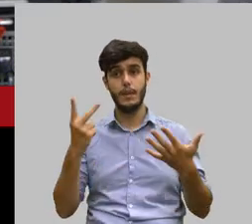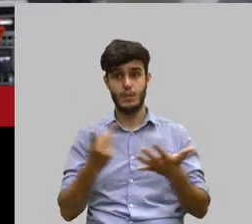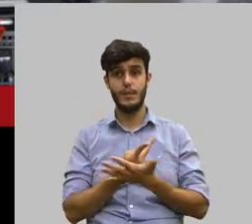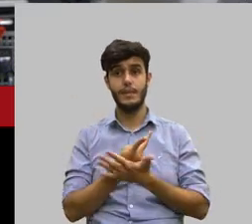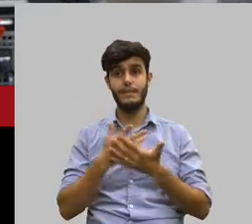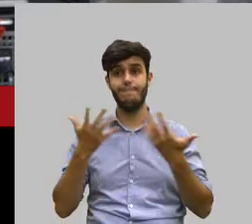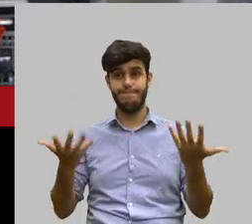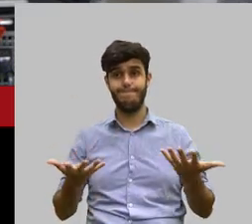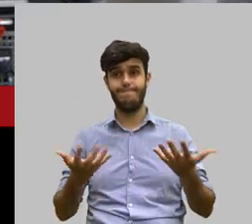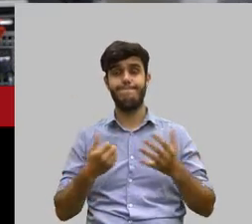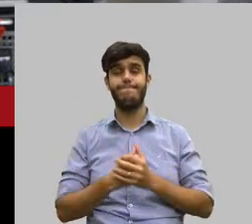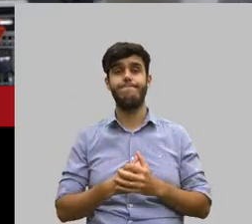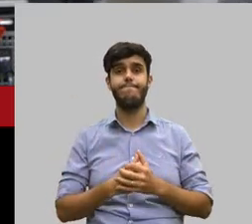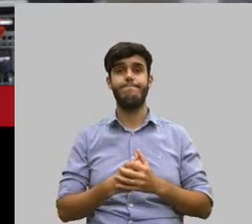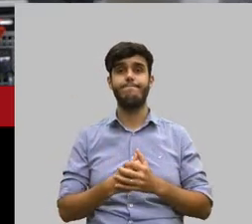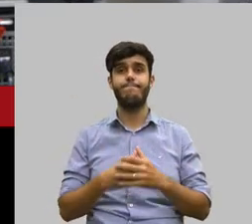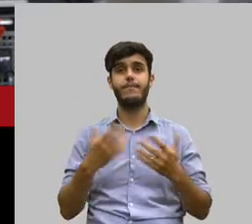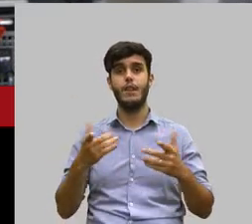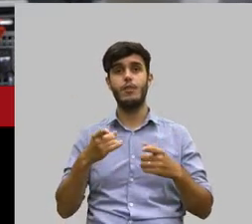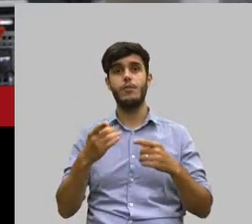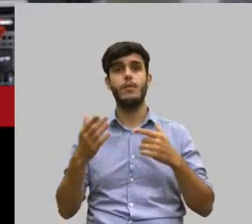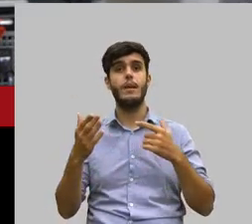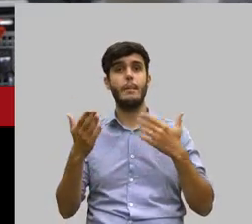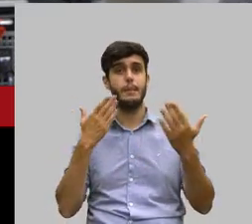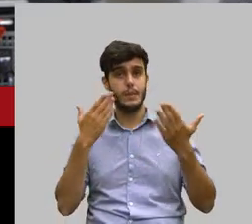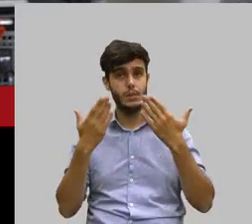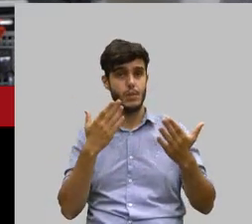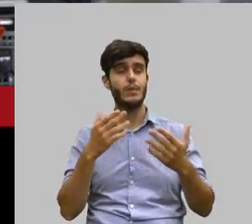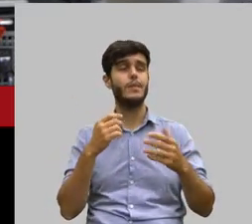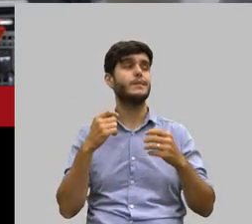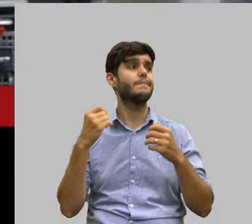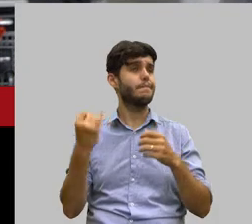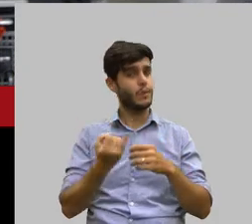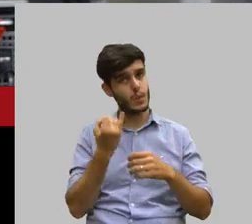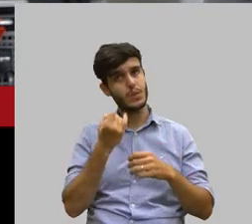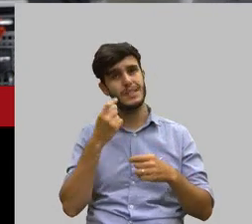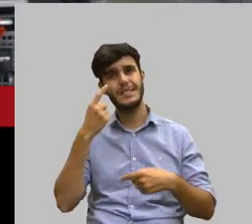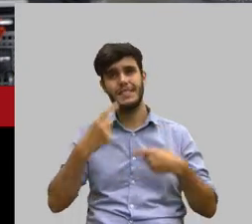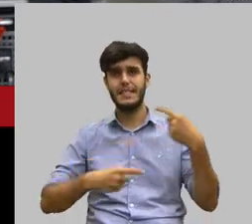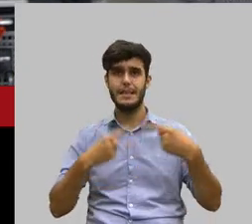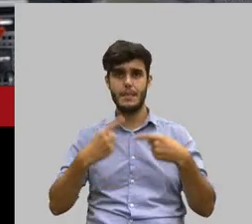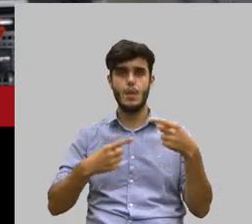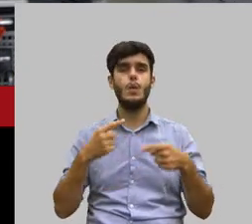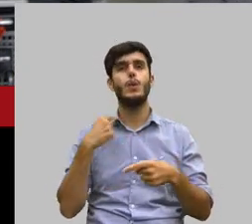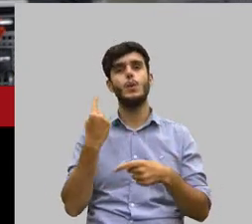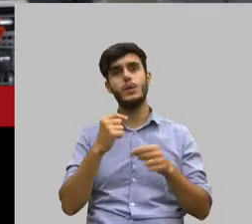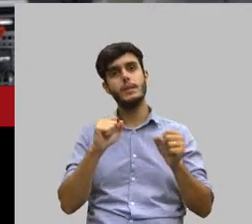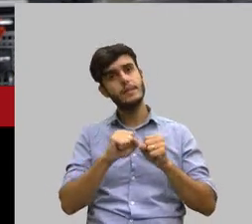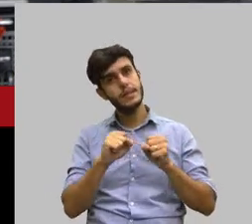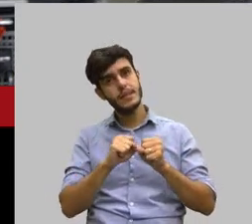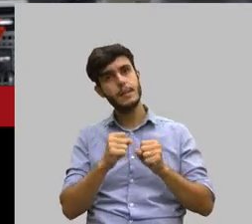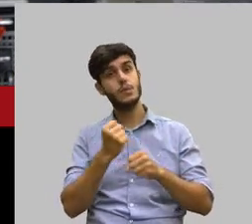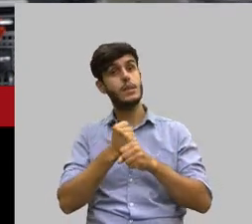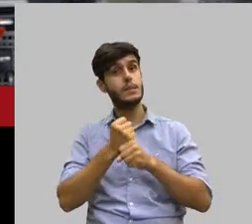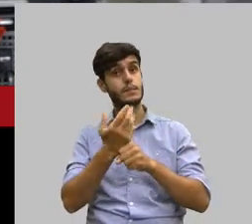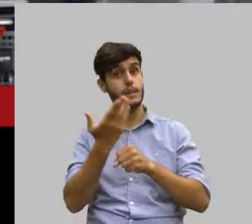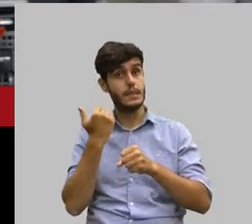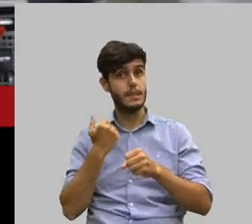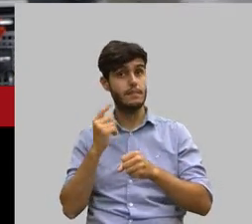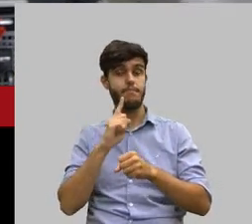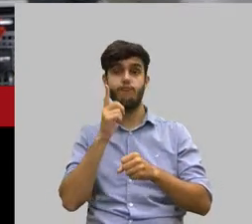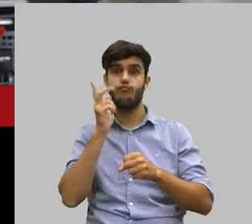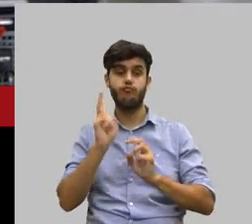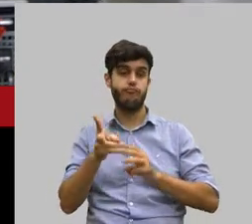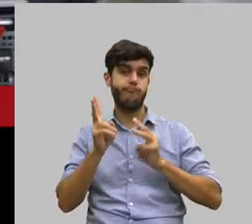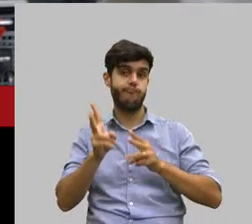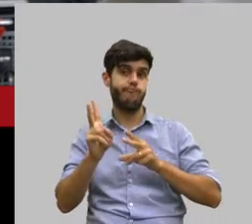então a questão dos psicólogos eu queria resgatar porque também foi um debate que nós fizemos o ano passado e pouco avançou